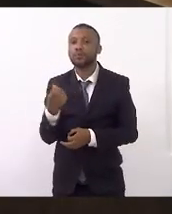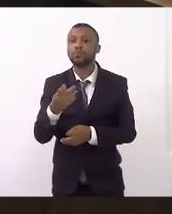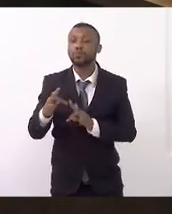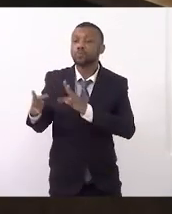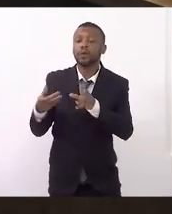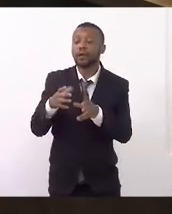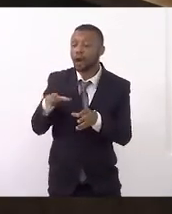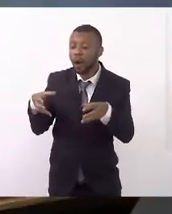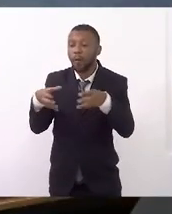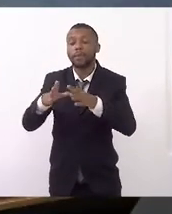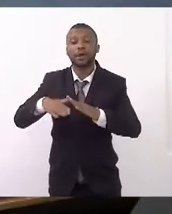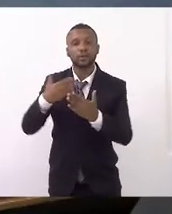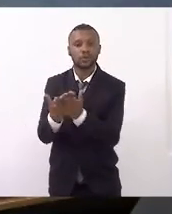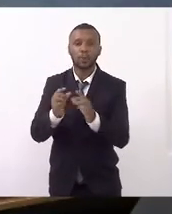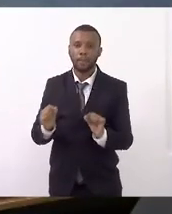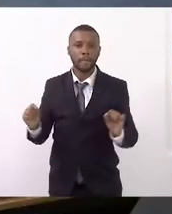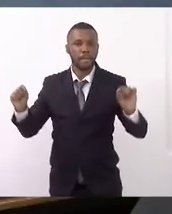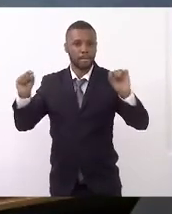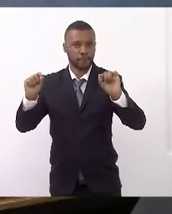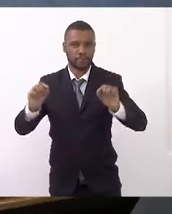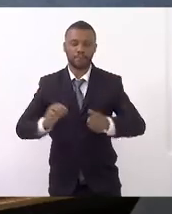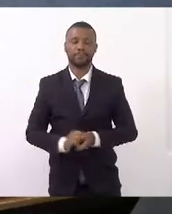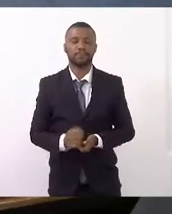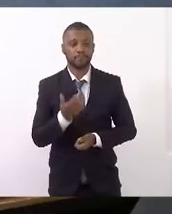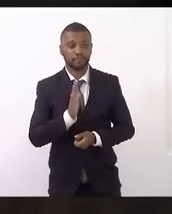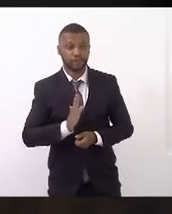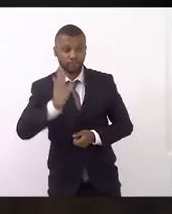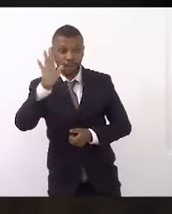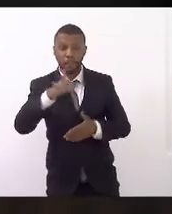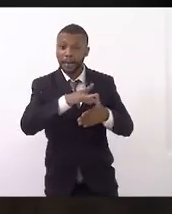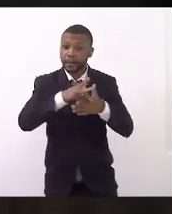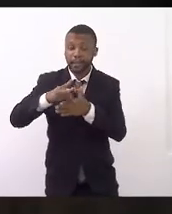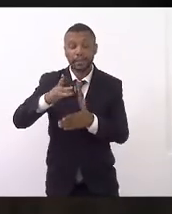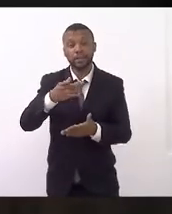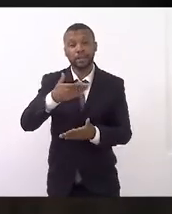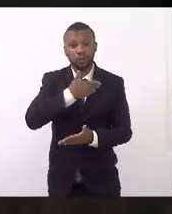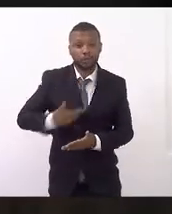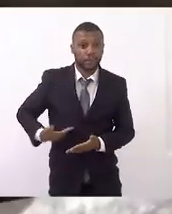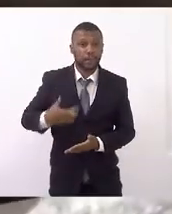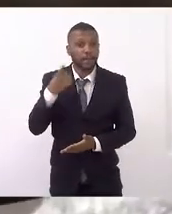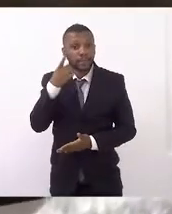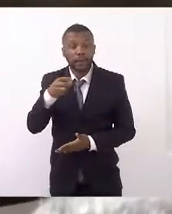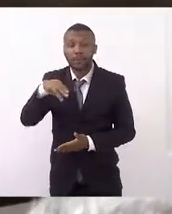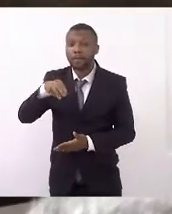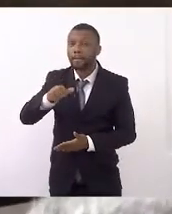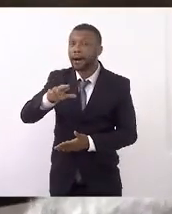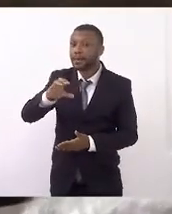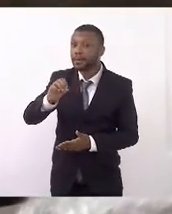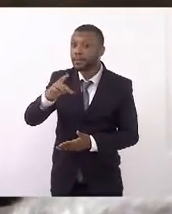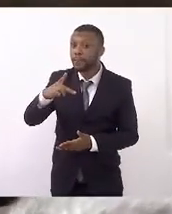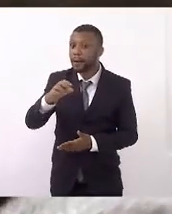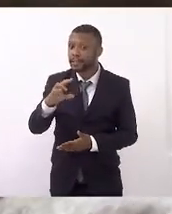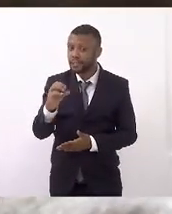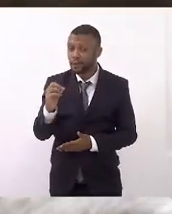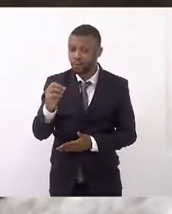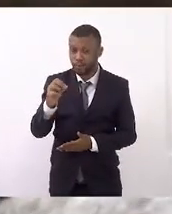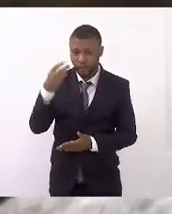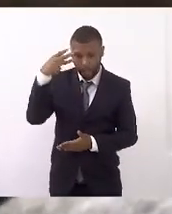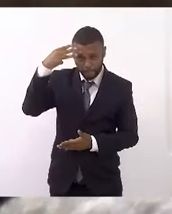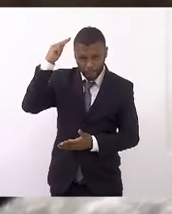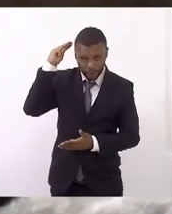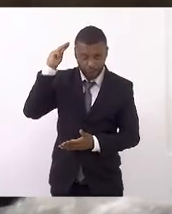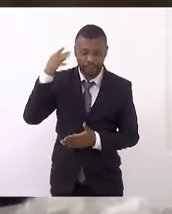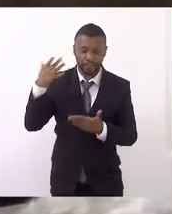escolar. Para encaminhar pela liderança do governo, senhor presidente. Pela liderança do governo, deputado Márcio Pacheco. Senhor presidente, eu quero